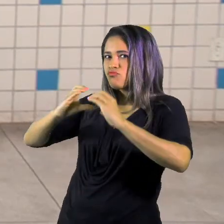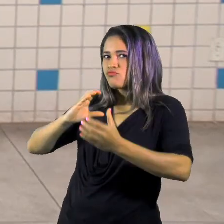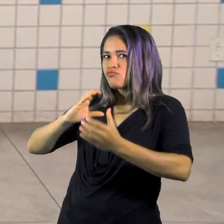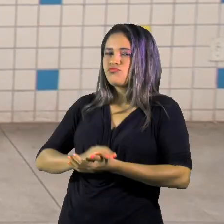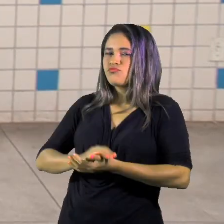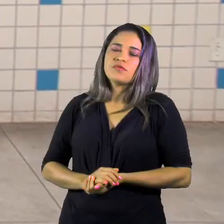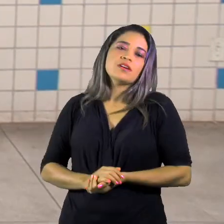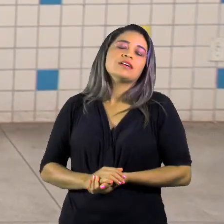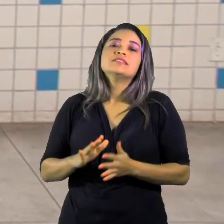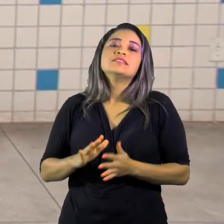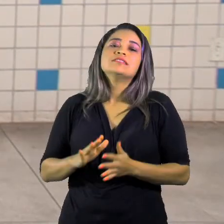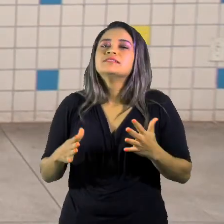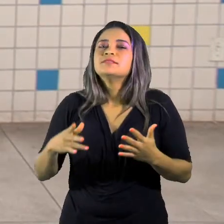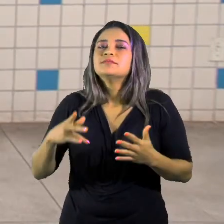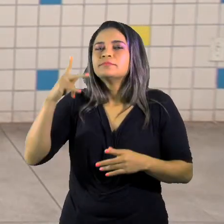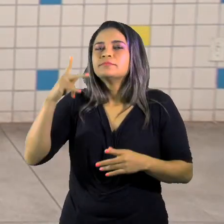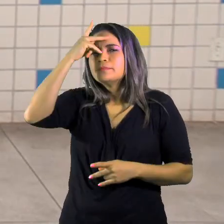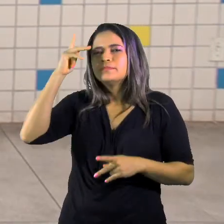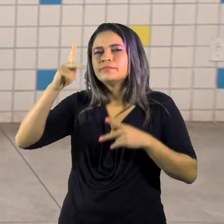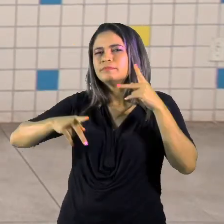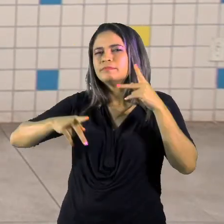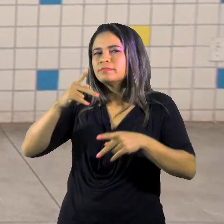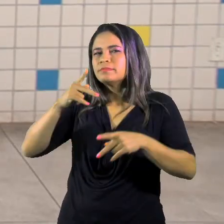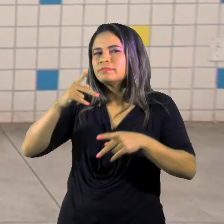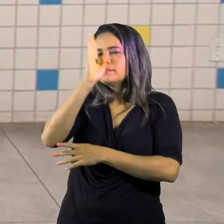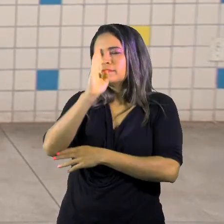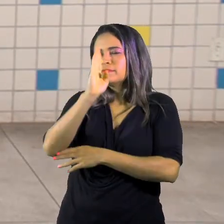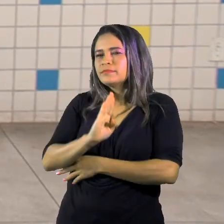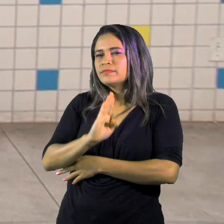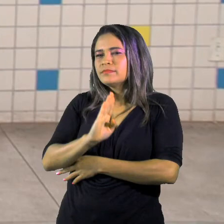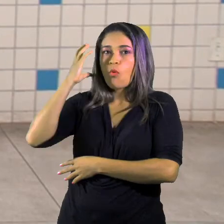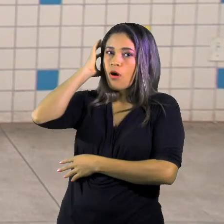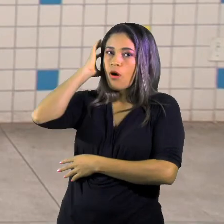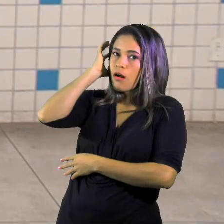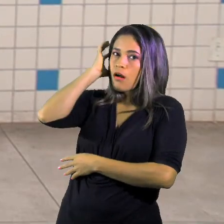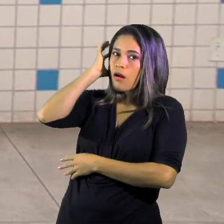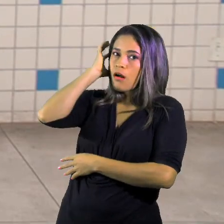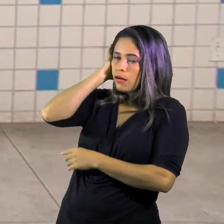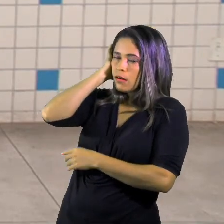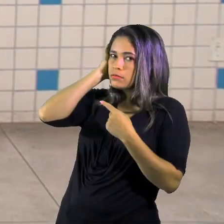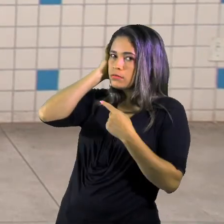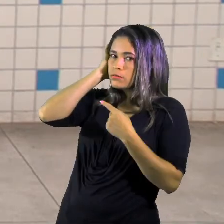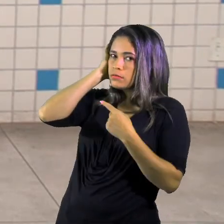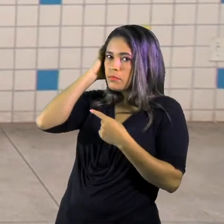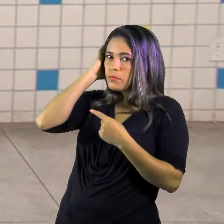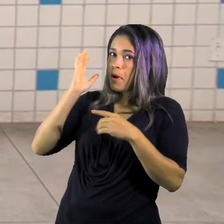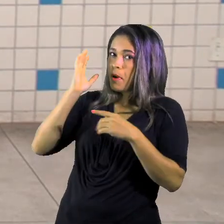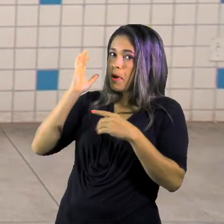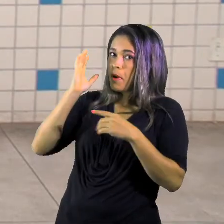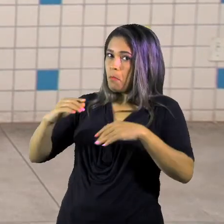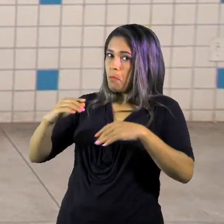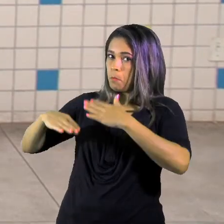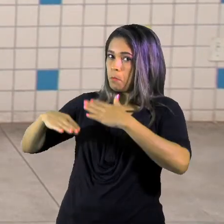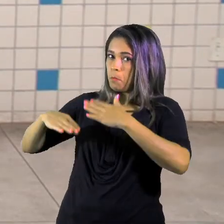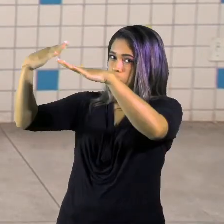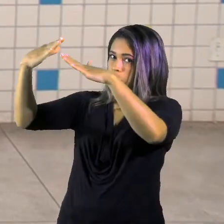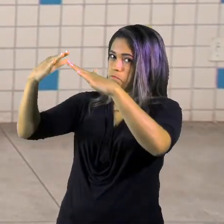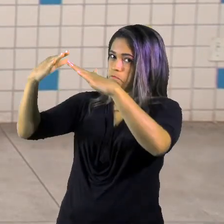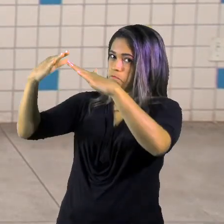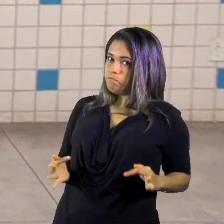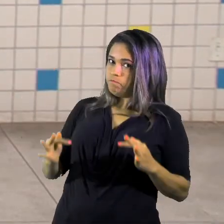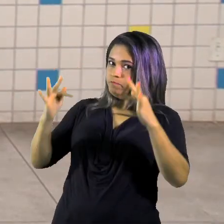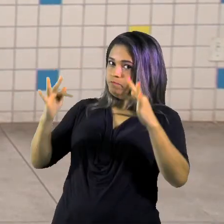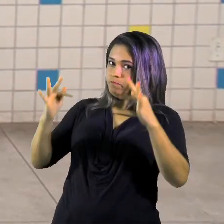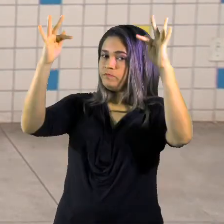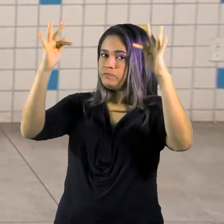população brasileira antes tinha como opção o rádio, mas que com a evolução da tecnologia